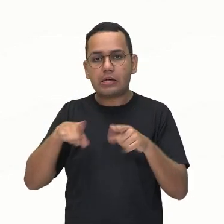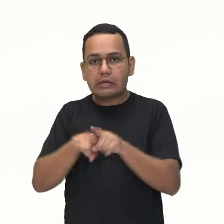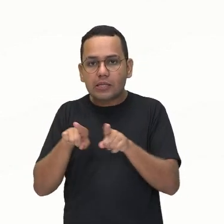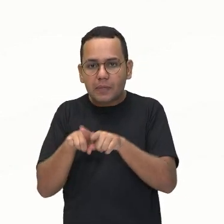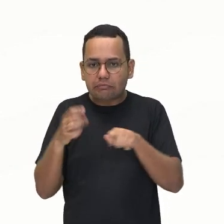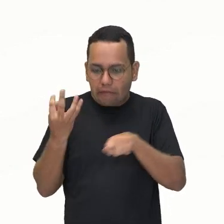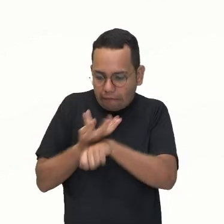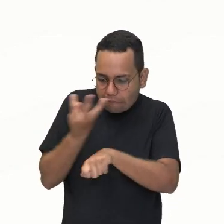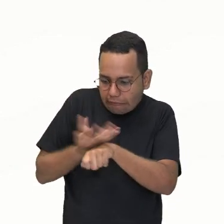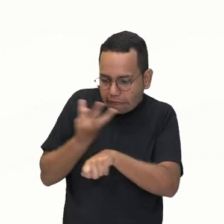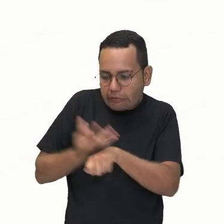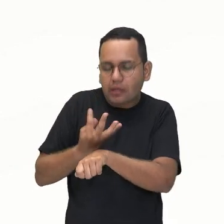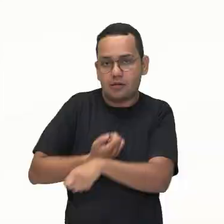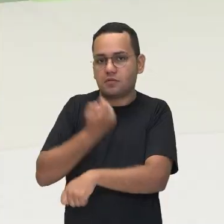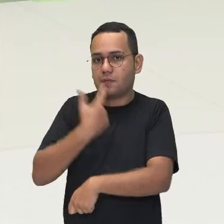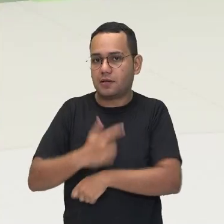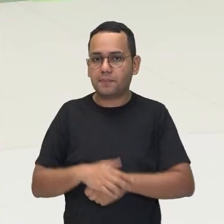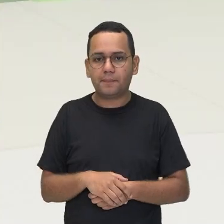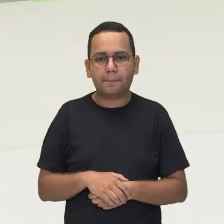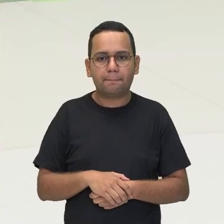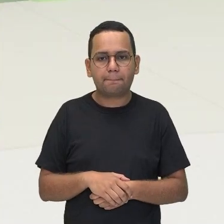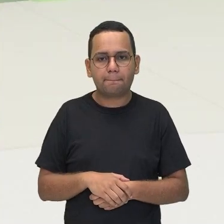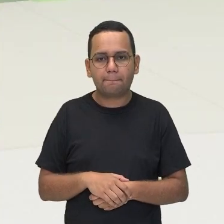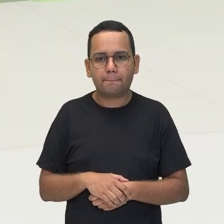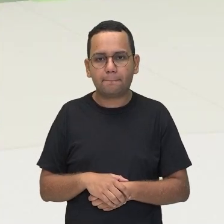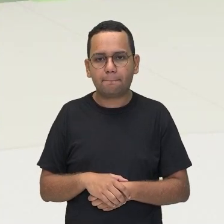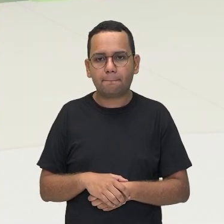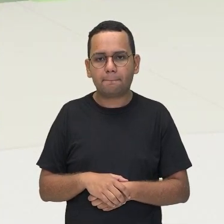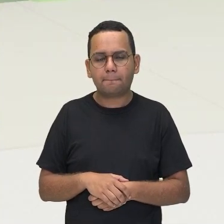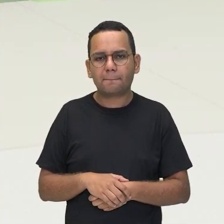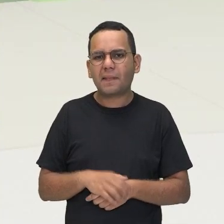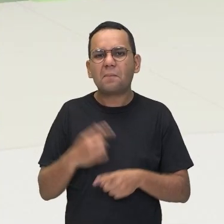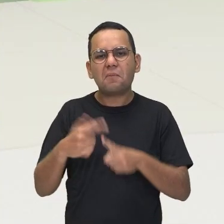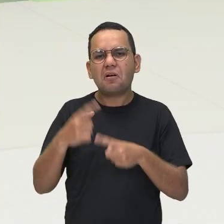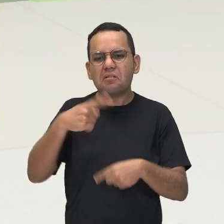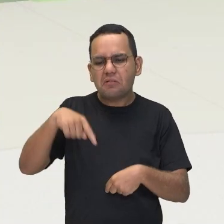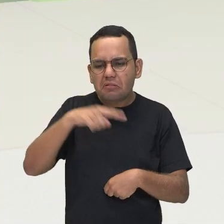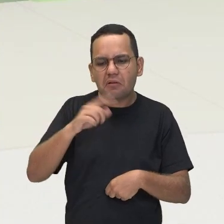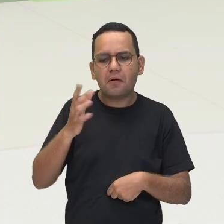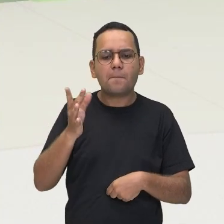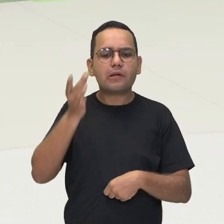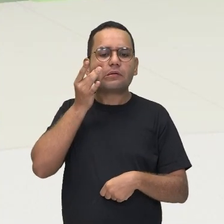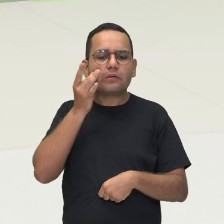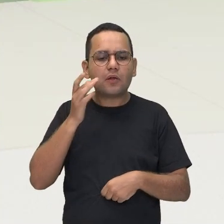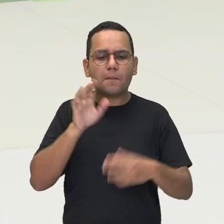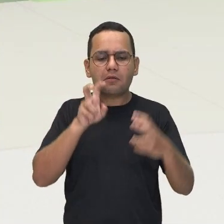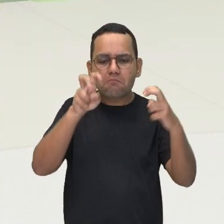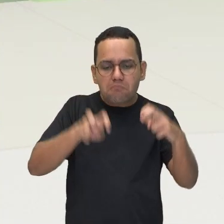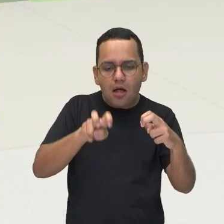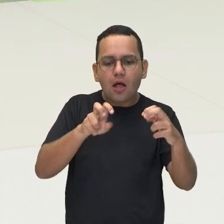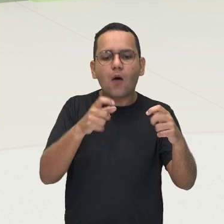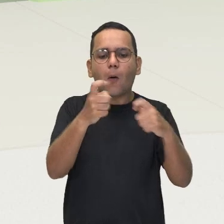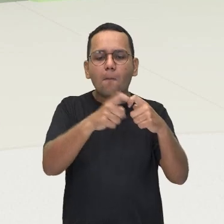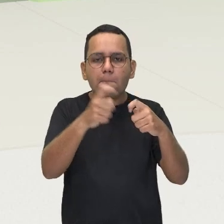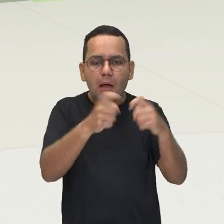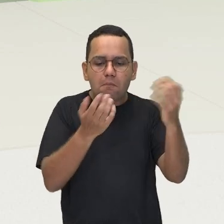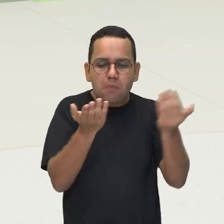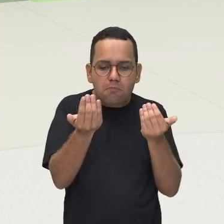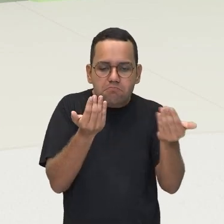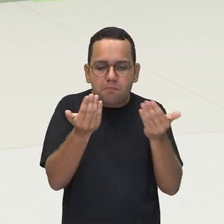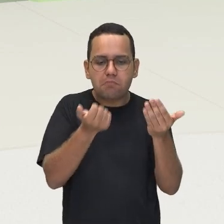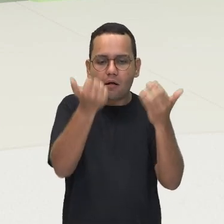porque nós usamos ou não vamos para a consulta médica e assim nós não